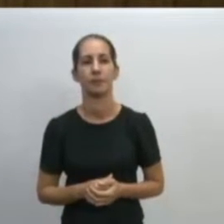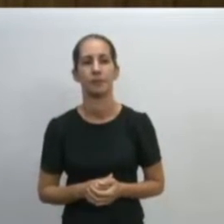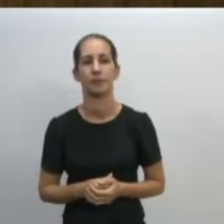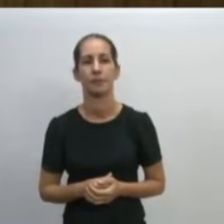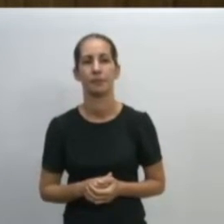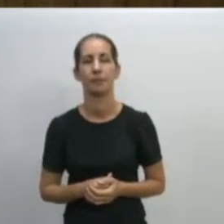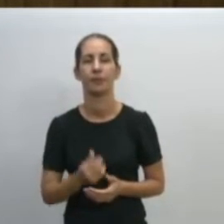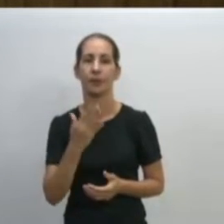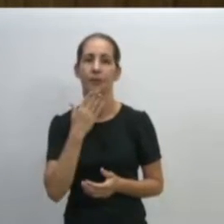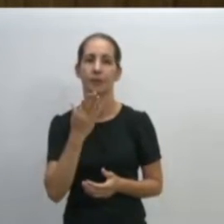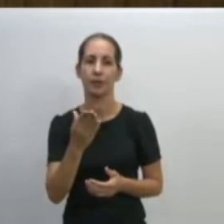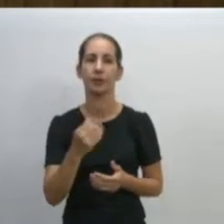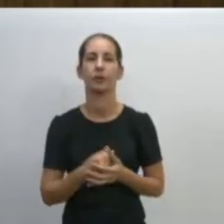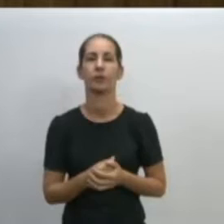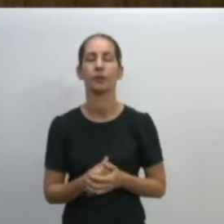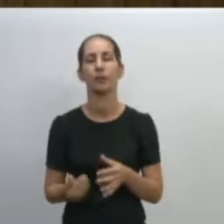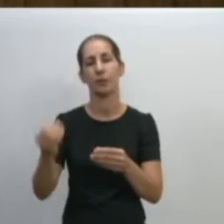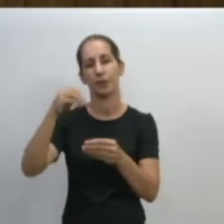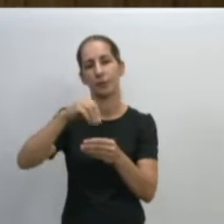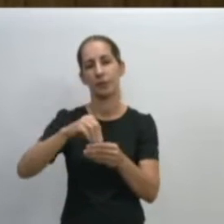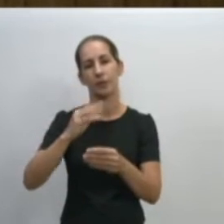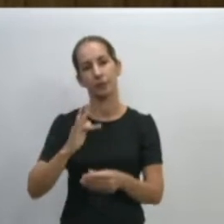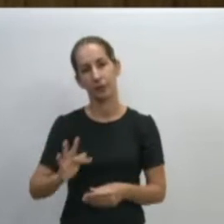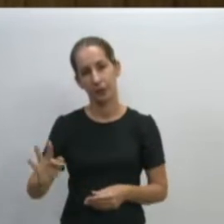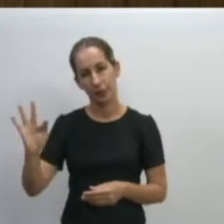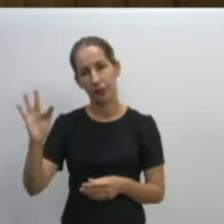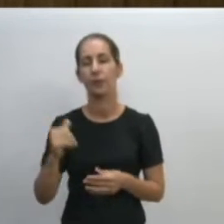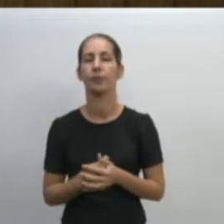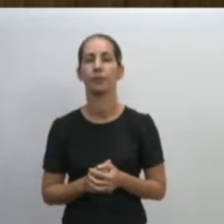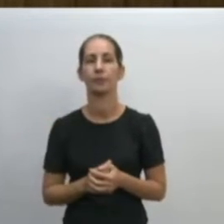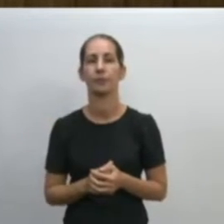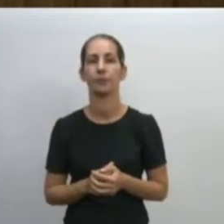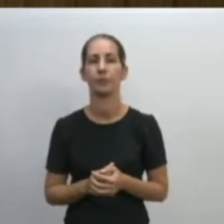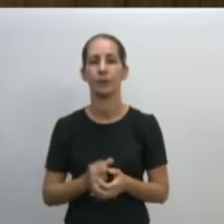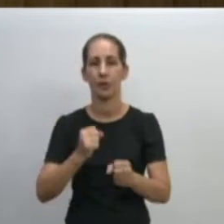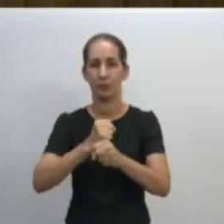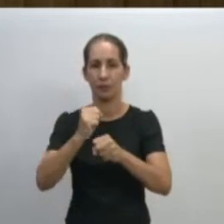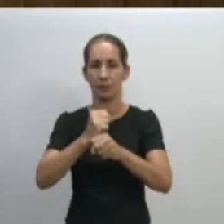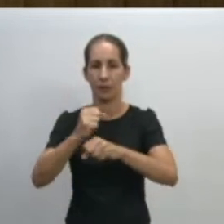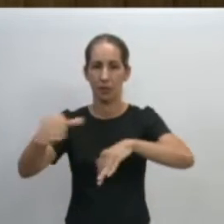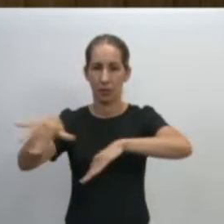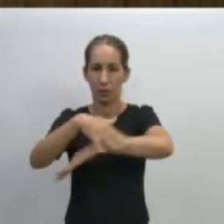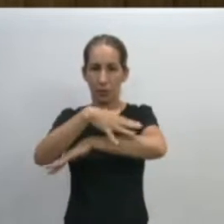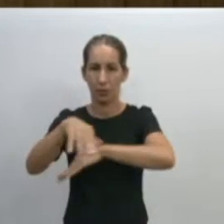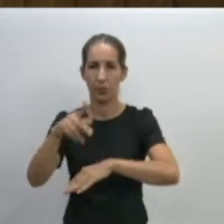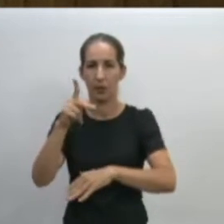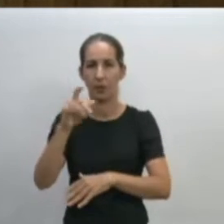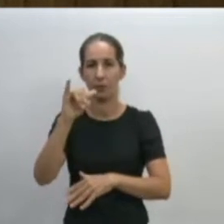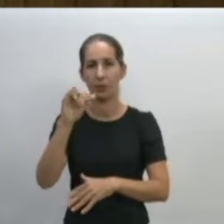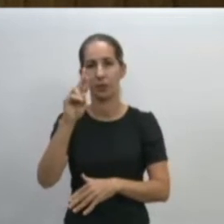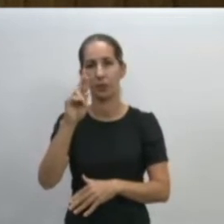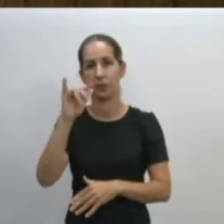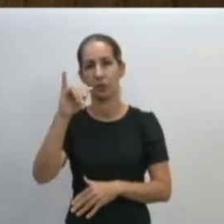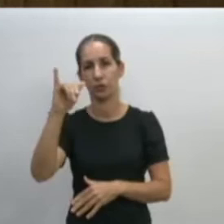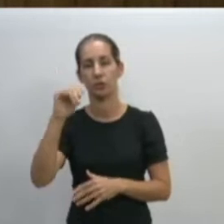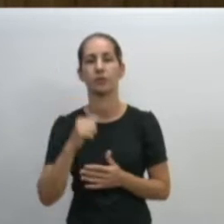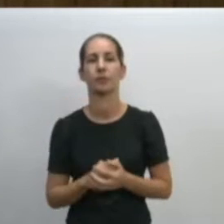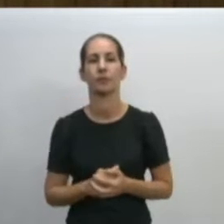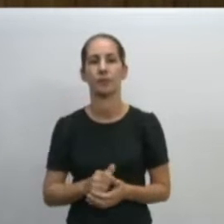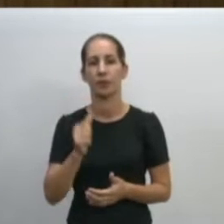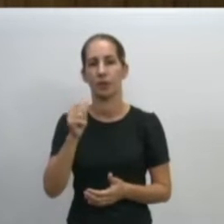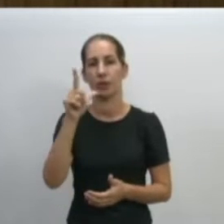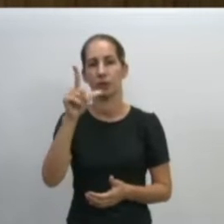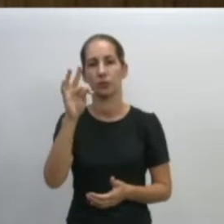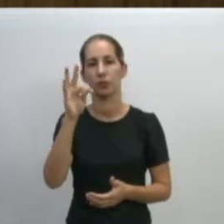a nosso pedido, uma emenda federal, que seria para pavimentação das ruas do Conjunto Pirangi, Alto do Monte